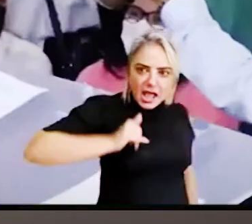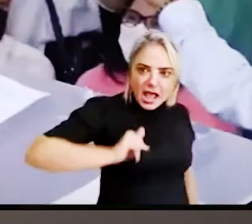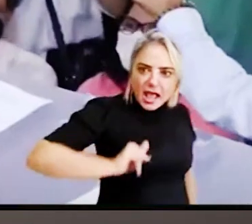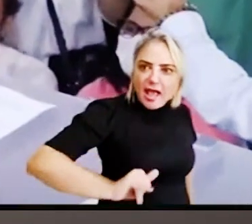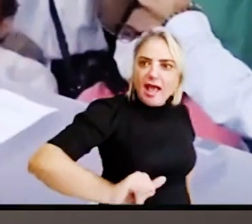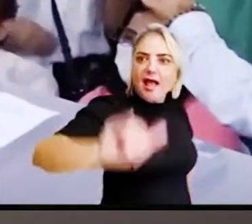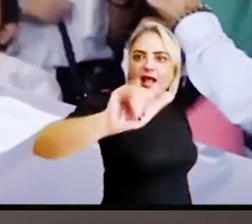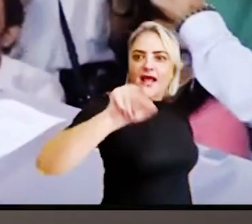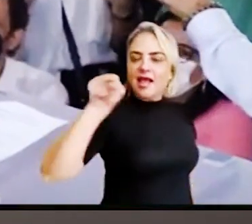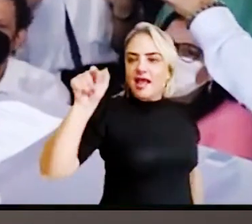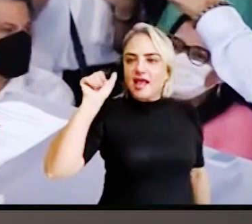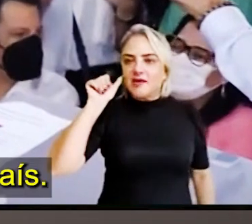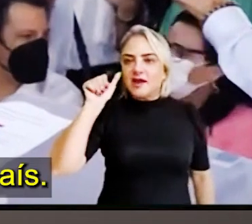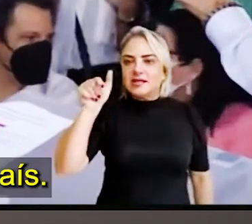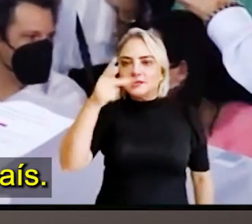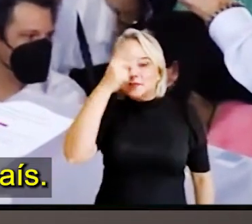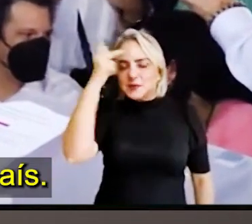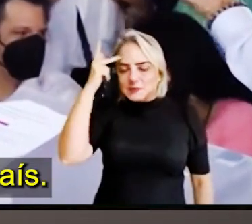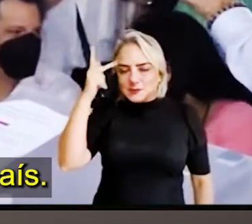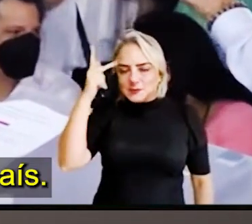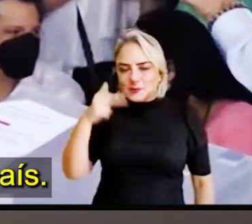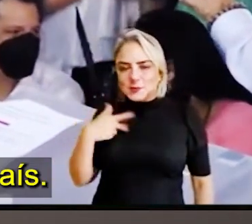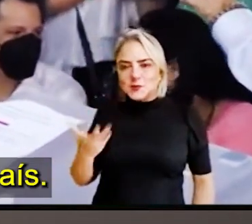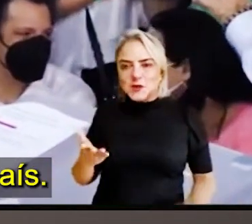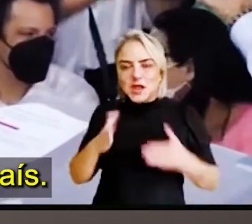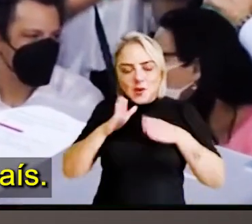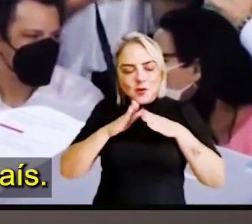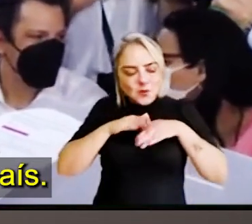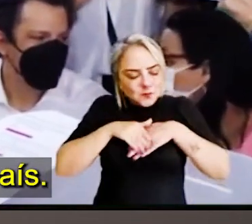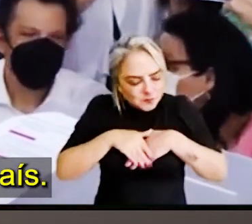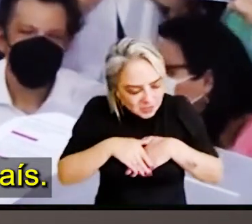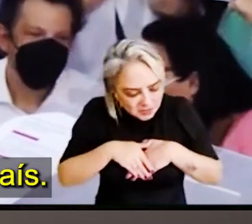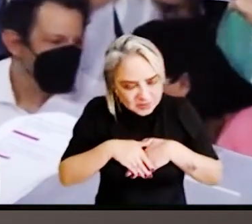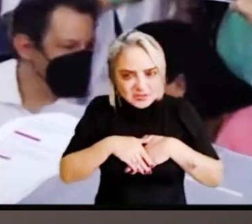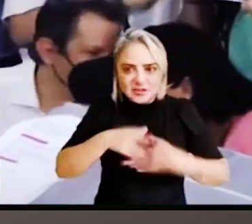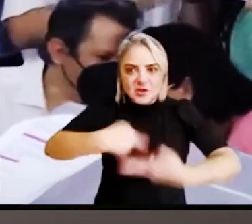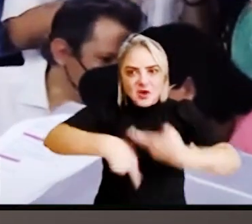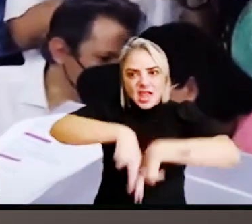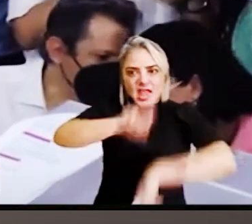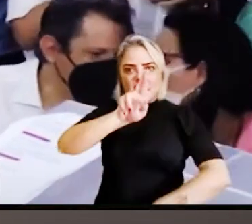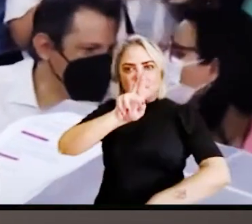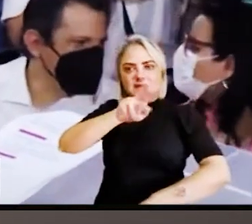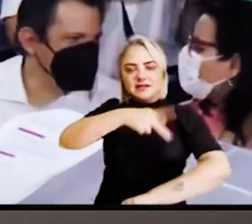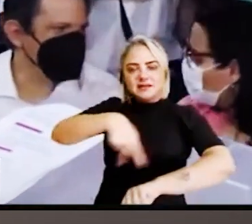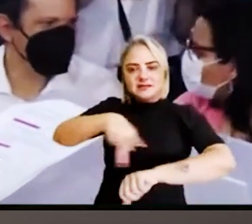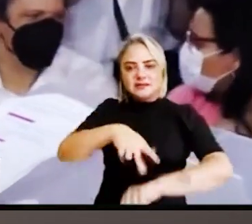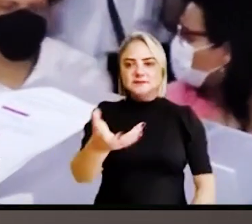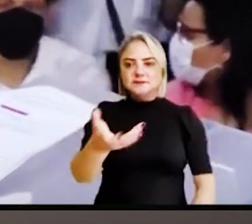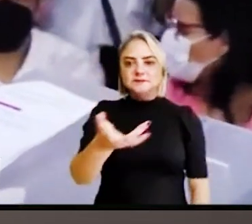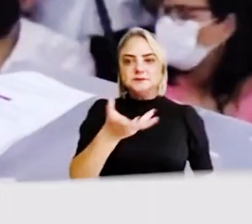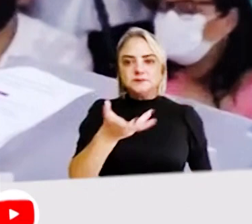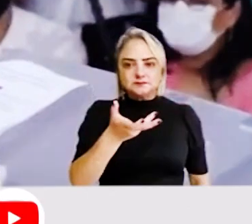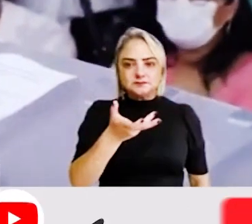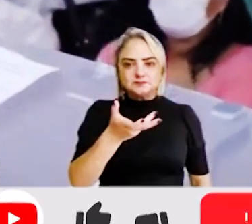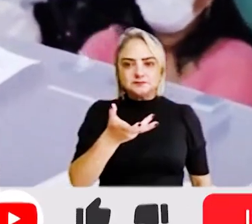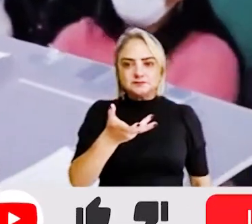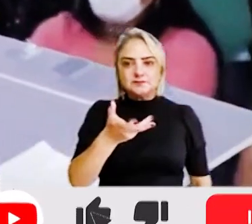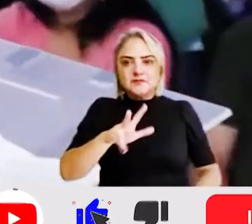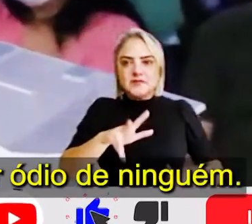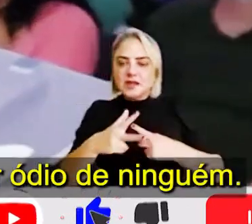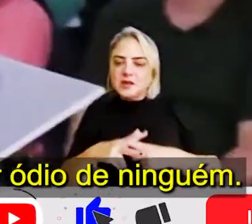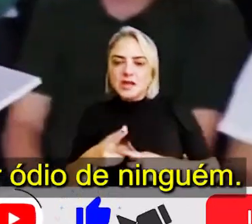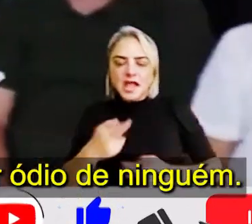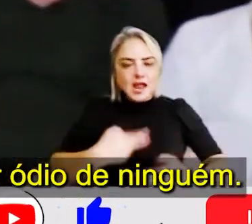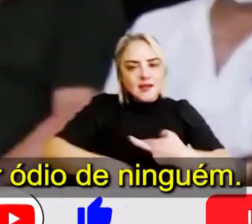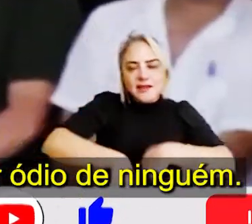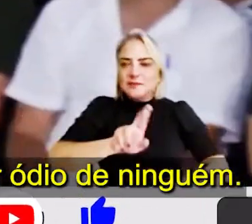essa gente humilde que a gente vai consertar esse país. E eu quero consertar sem, sabe,